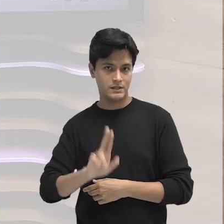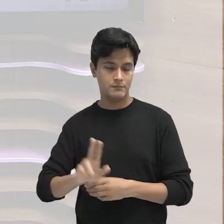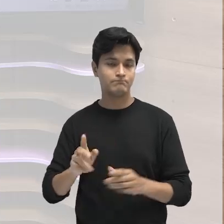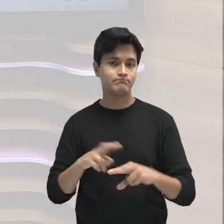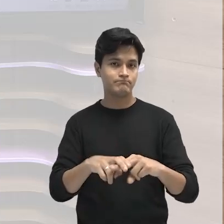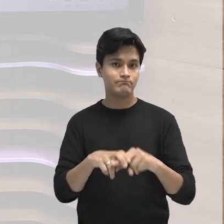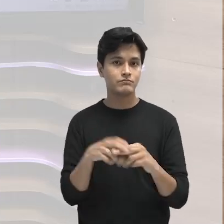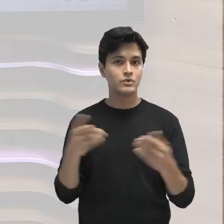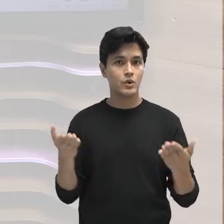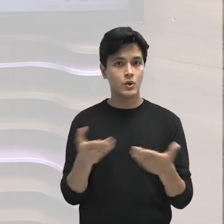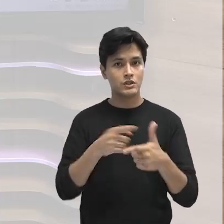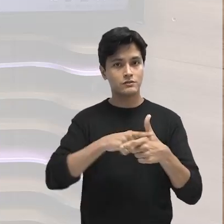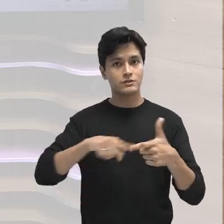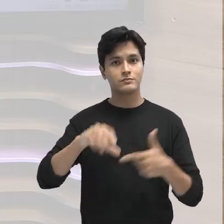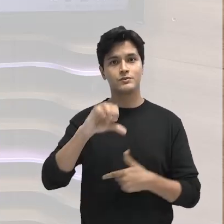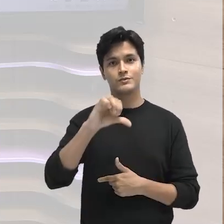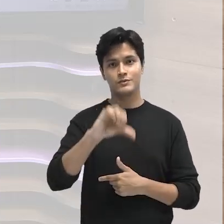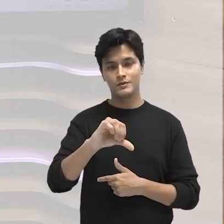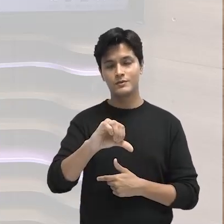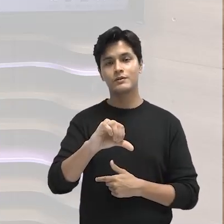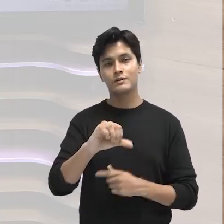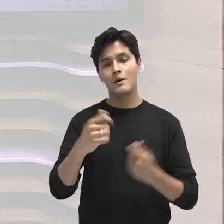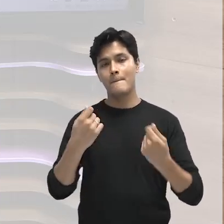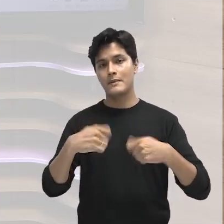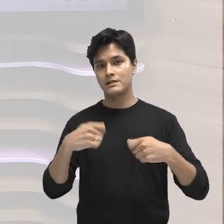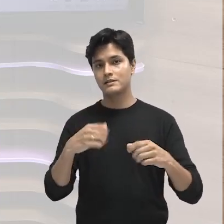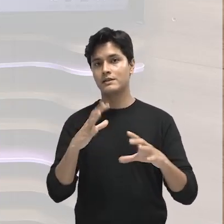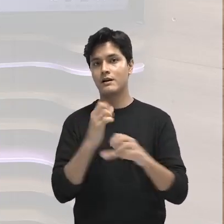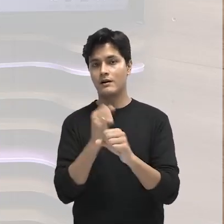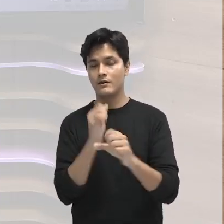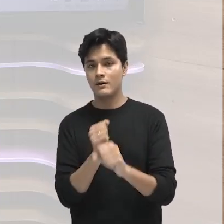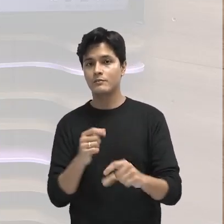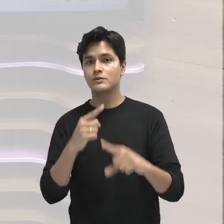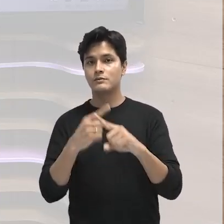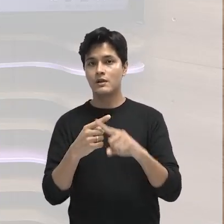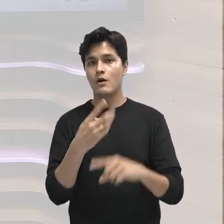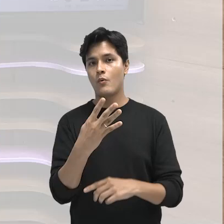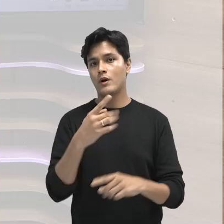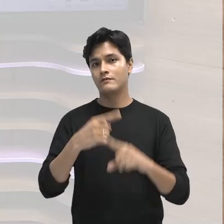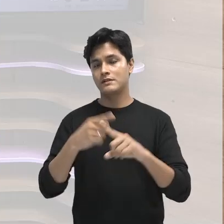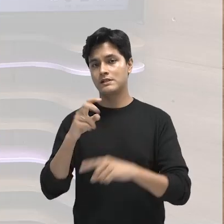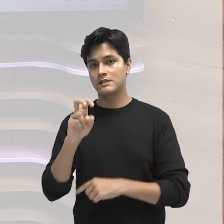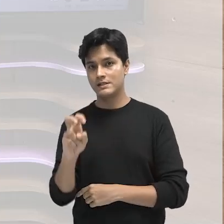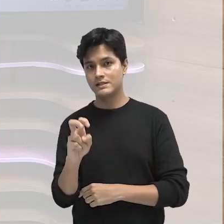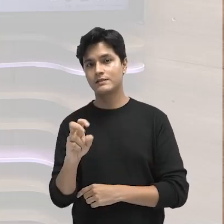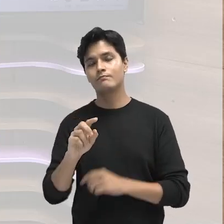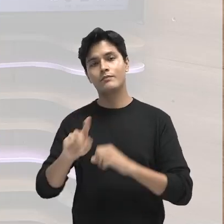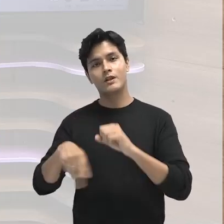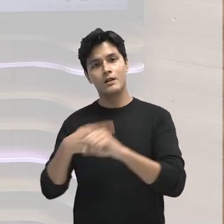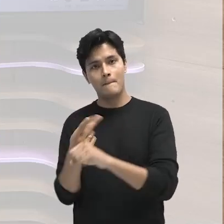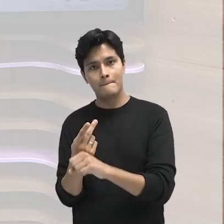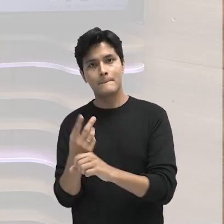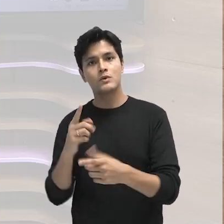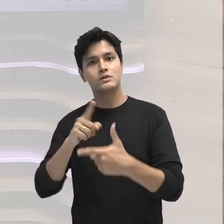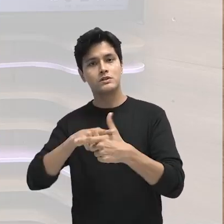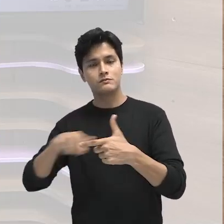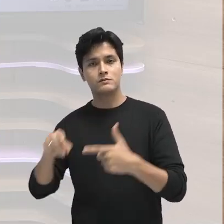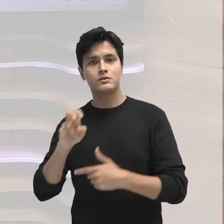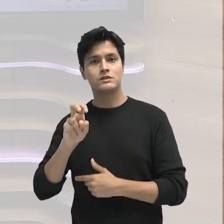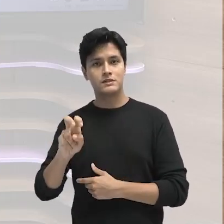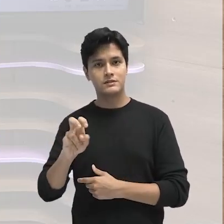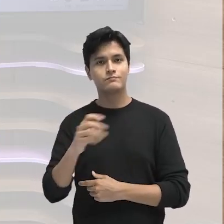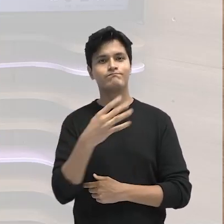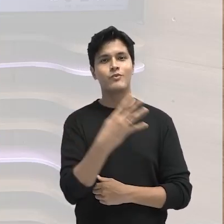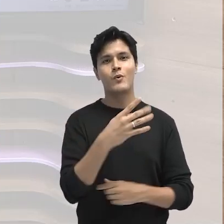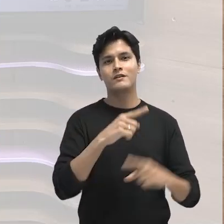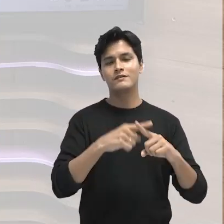dividir por 9, por exemplo, bastava multiplicar o 4 vezes 5. Quando eu dividir por 5, multiplicava o 4 vezes